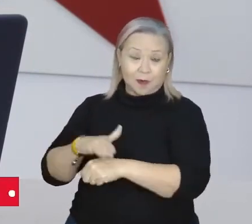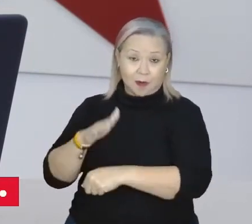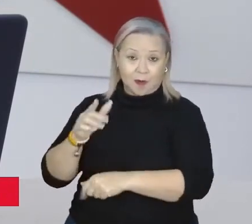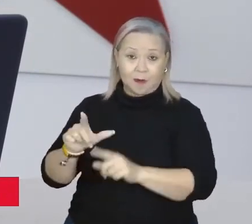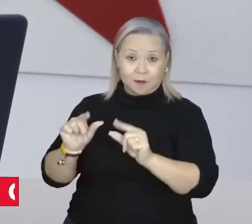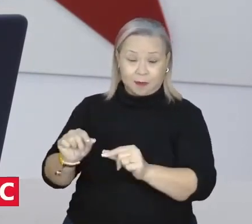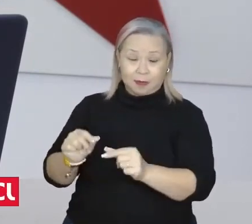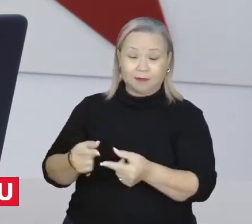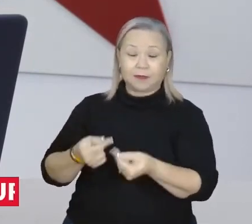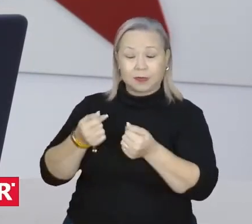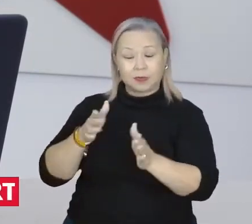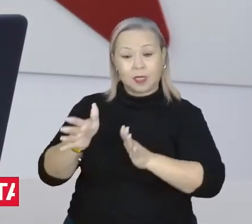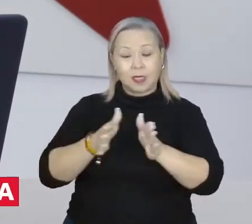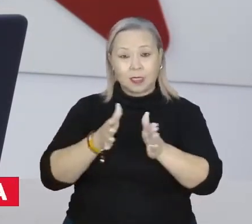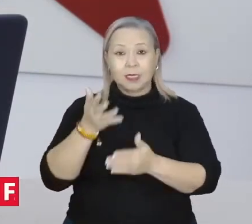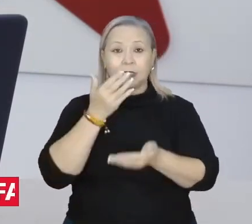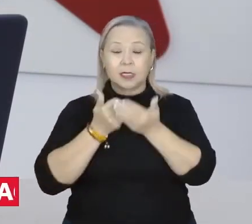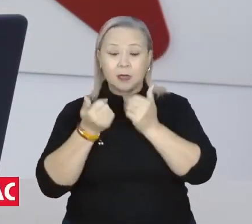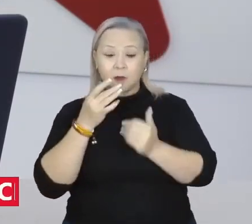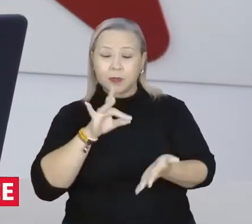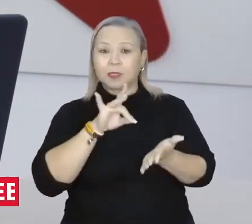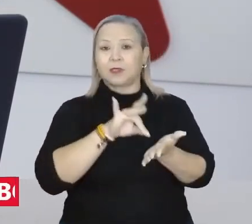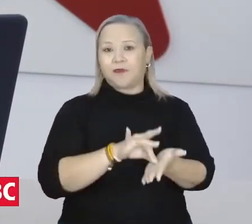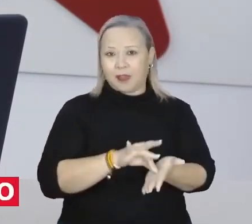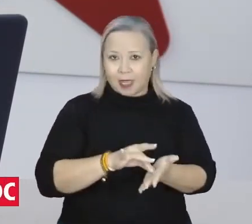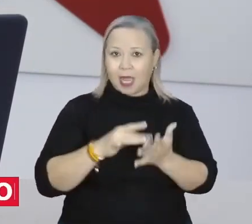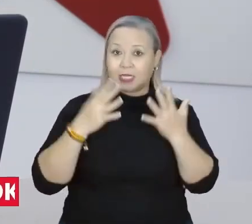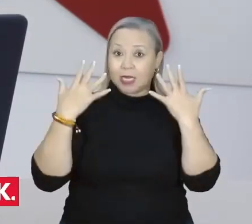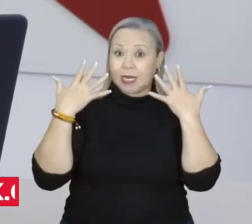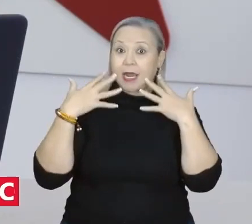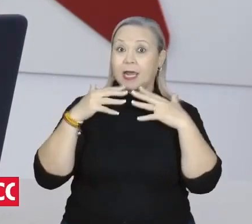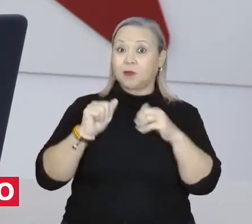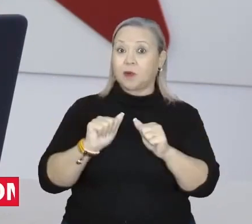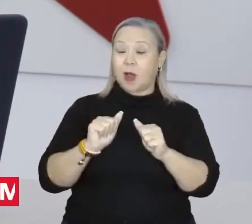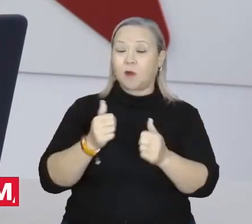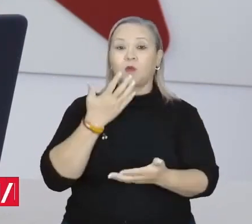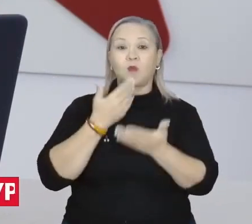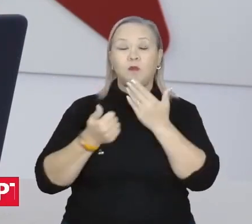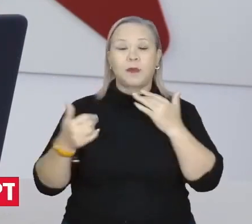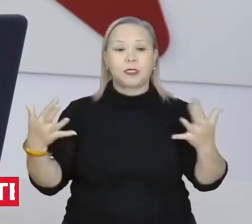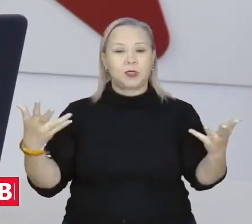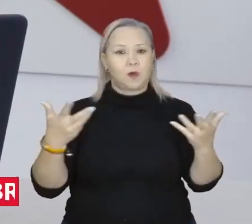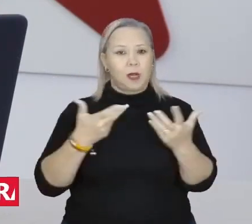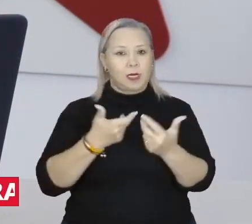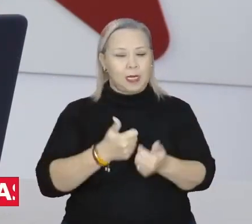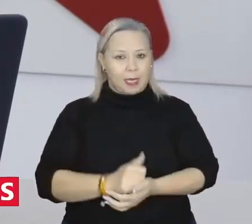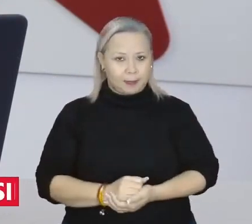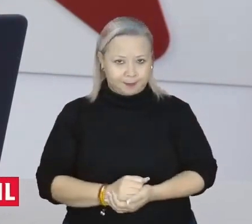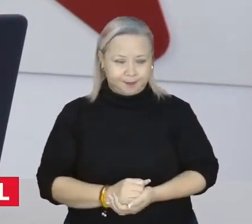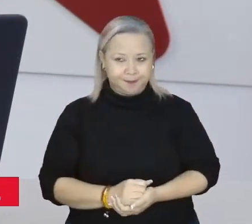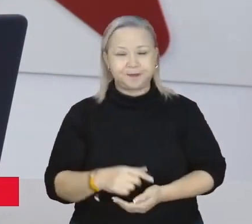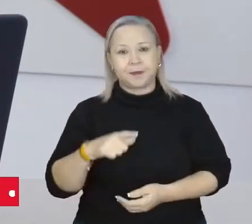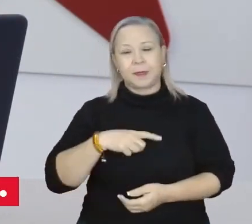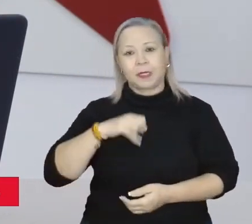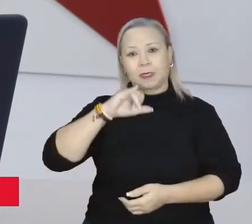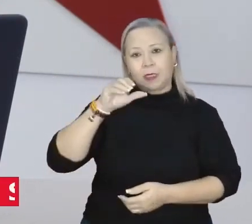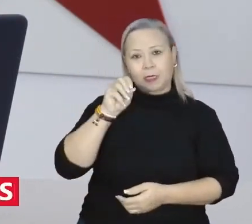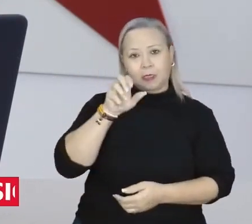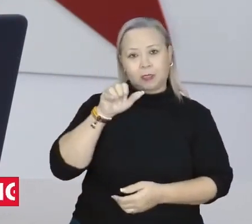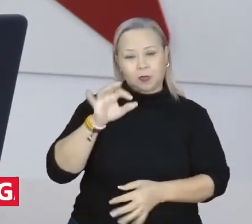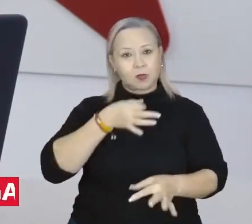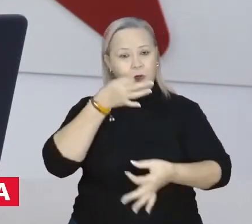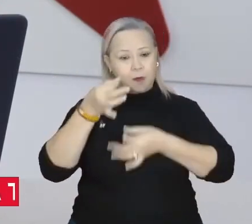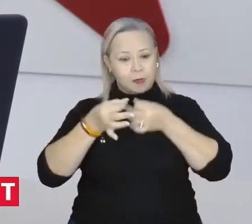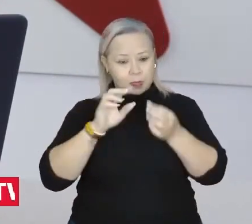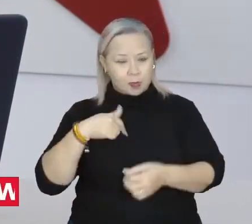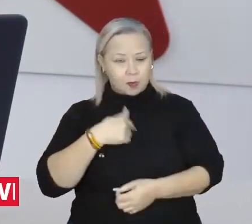tenham acesso à comida de verdade, à comida de qualidade. Também tem aqui a Josi Negreiros comentando que a gente tem